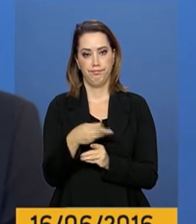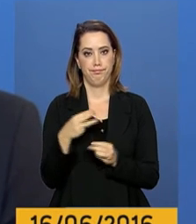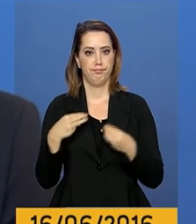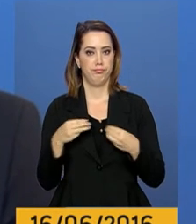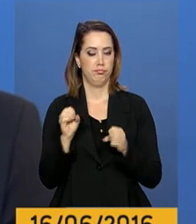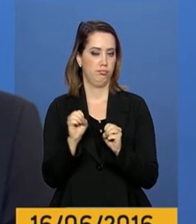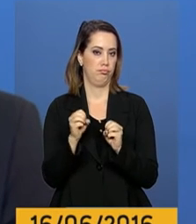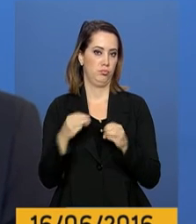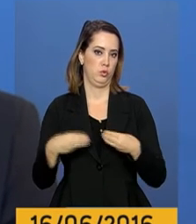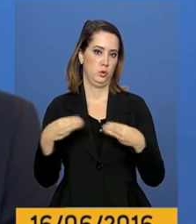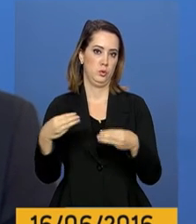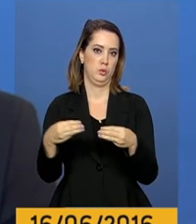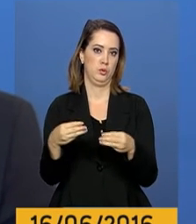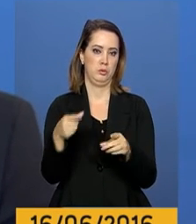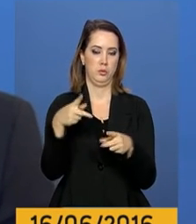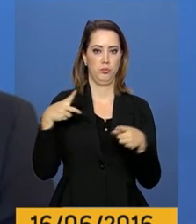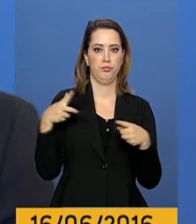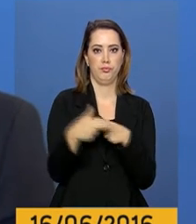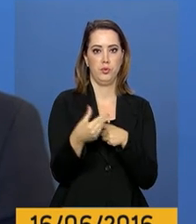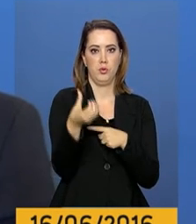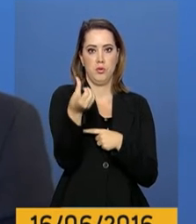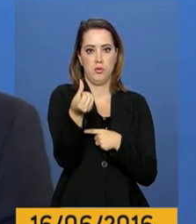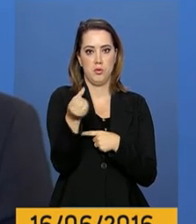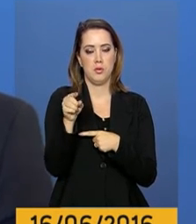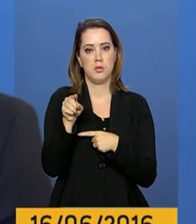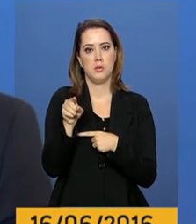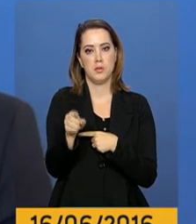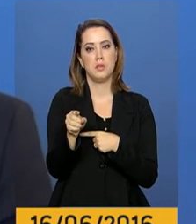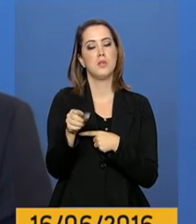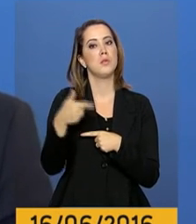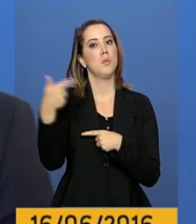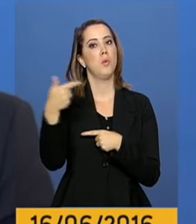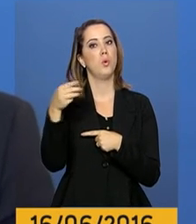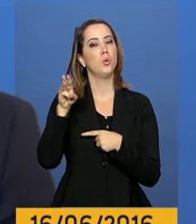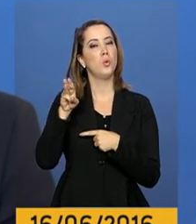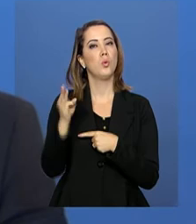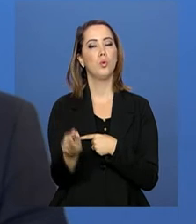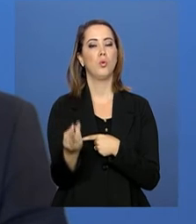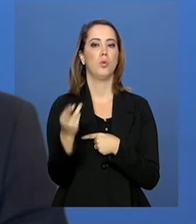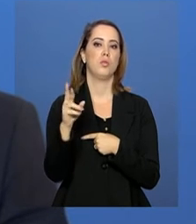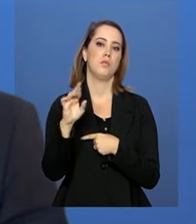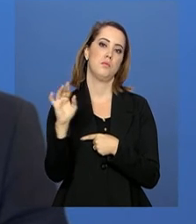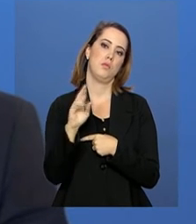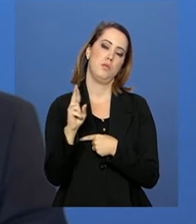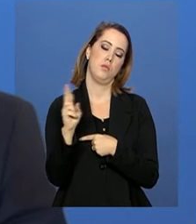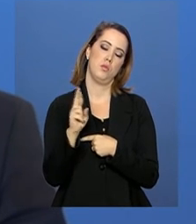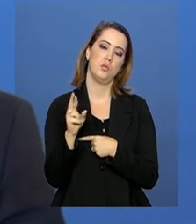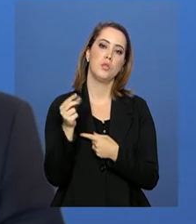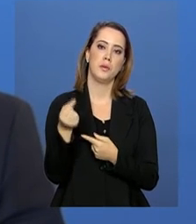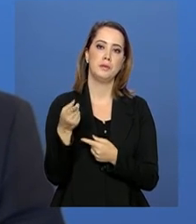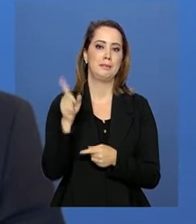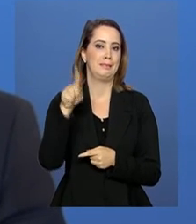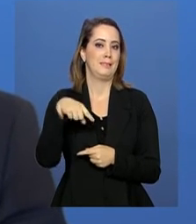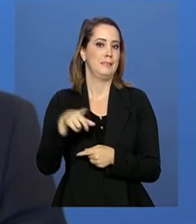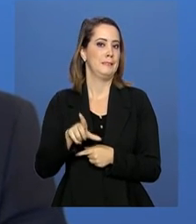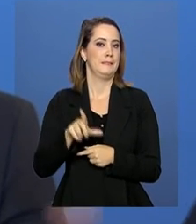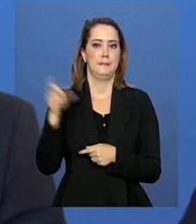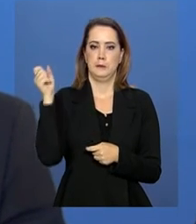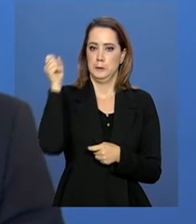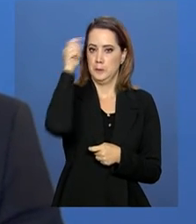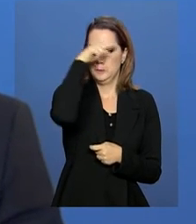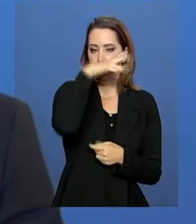foi um corte de 6,2 bilhões de reais. Que tornava impossível levar adiante qualquer,